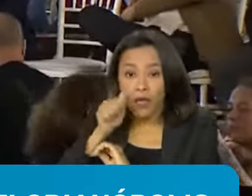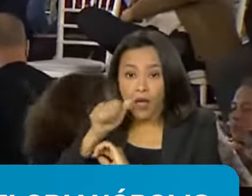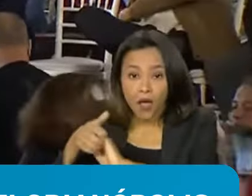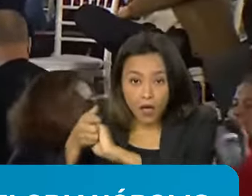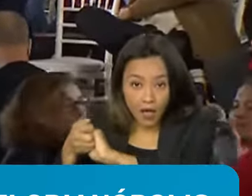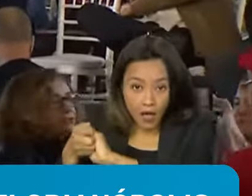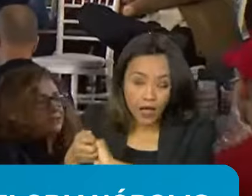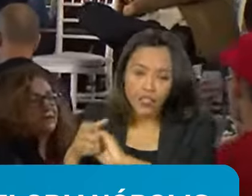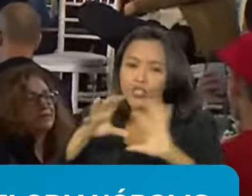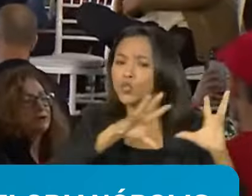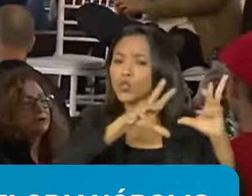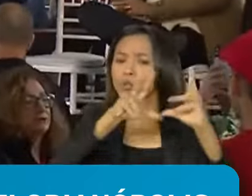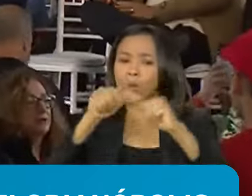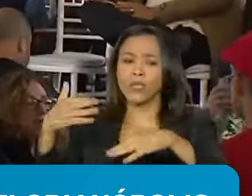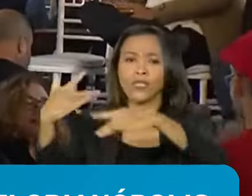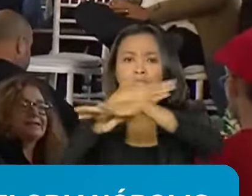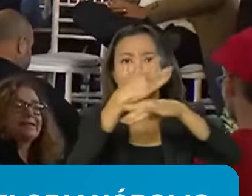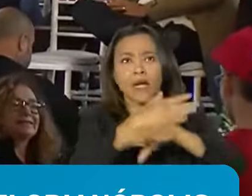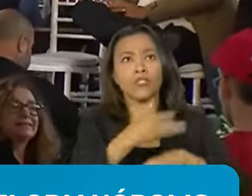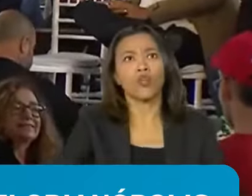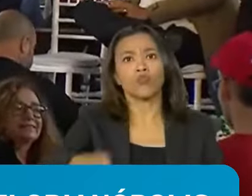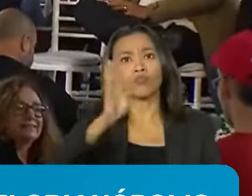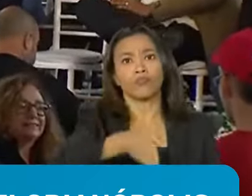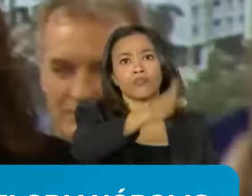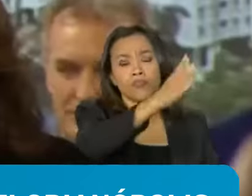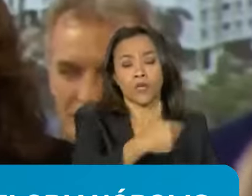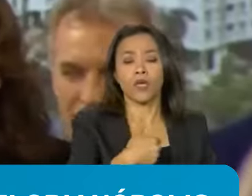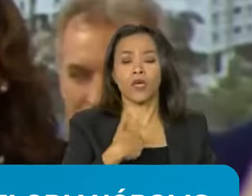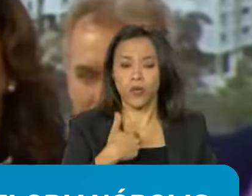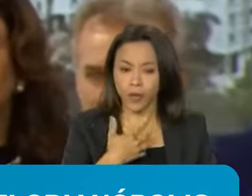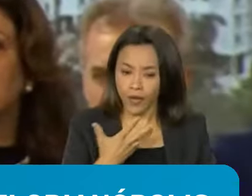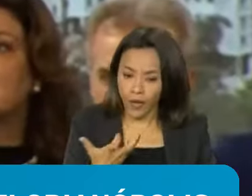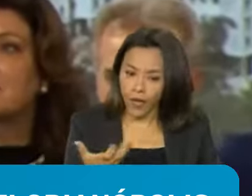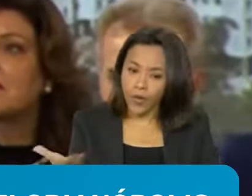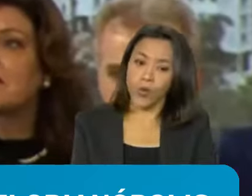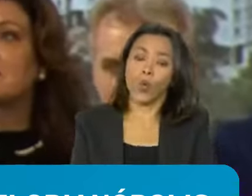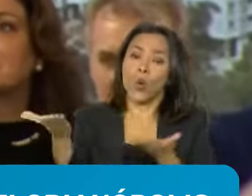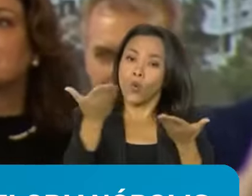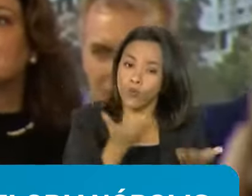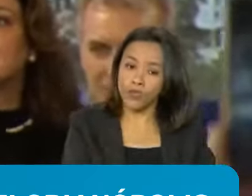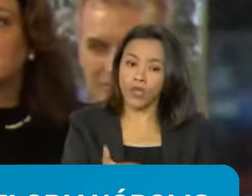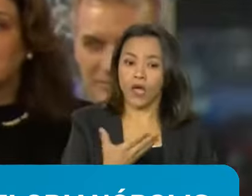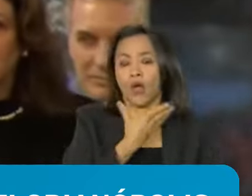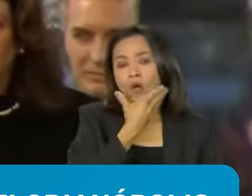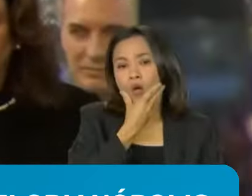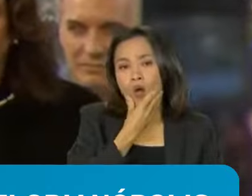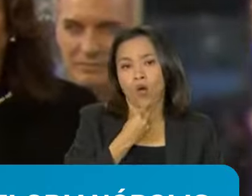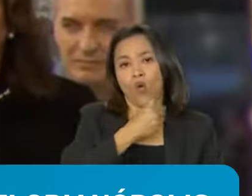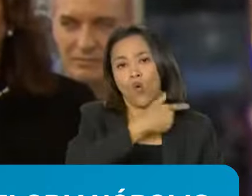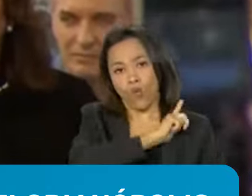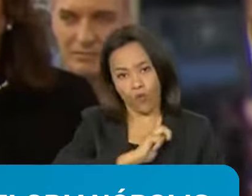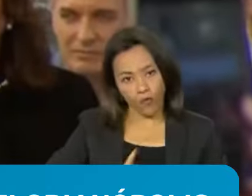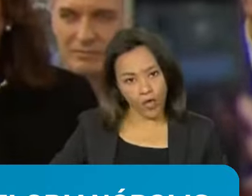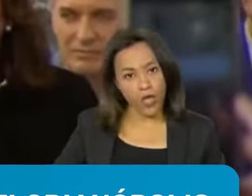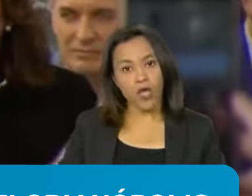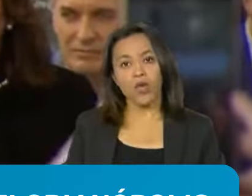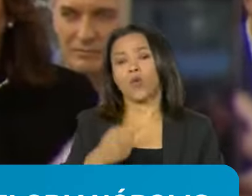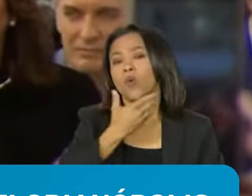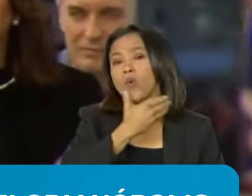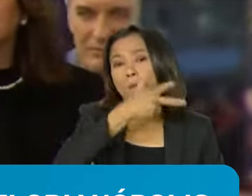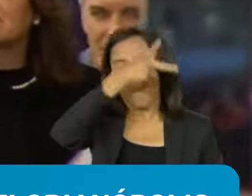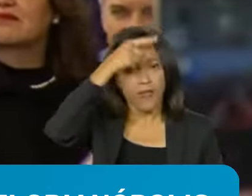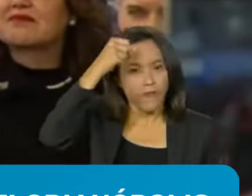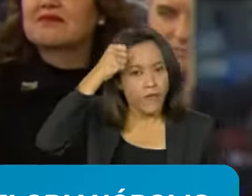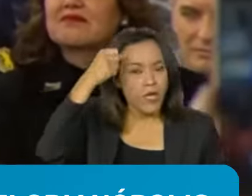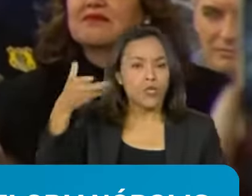viajo e todas as cidades eu faço questão de convidar o governador de convidar os prefeitos